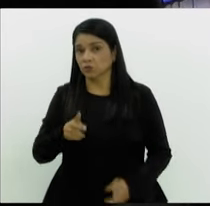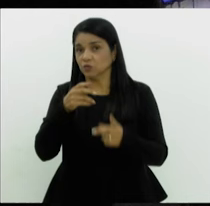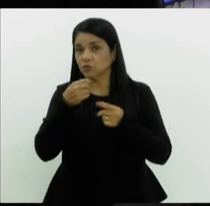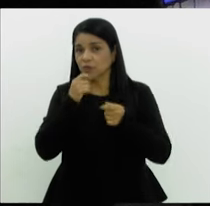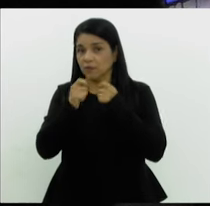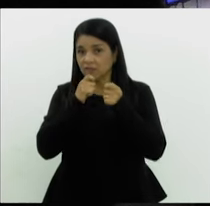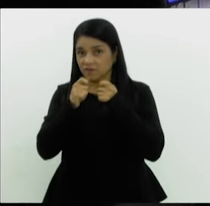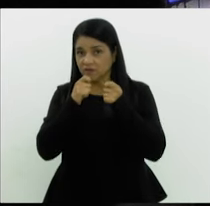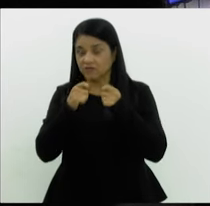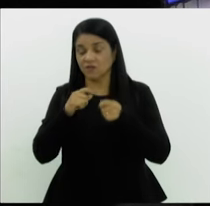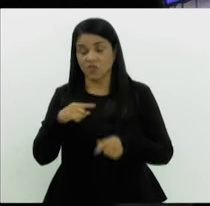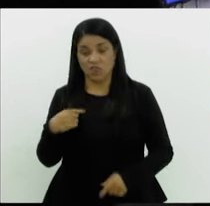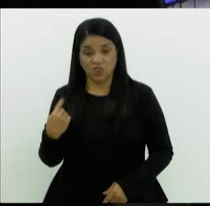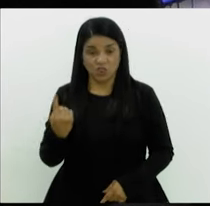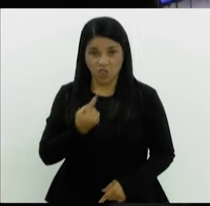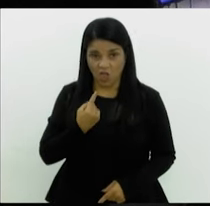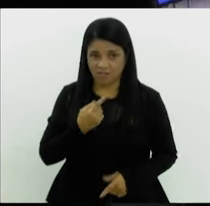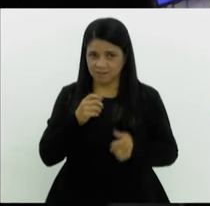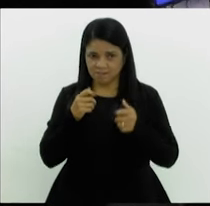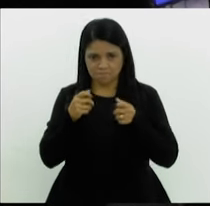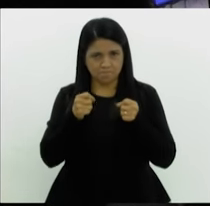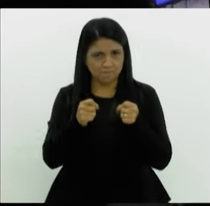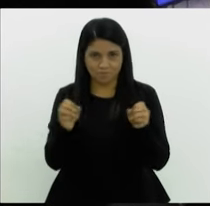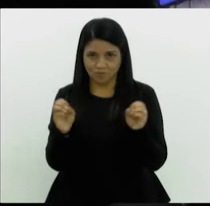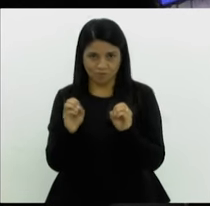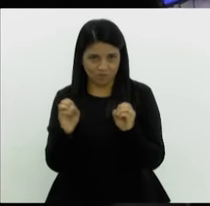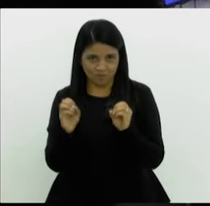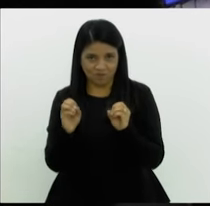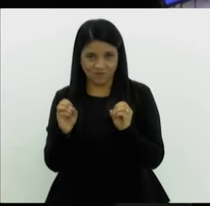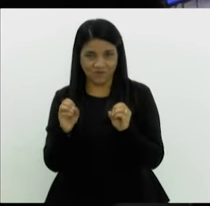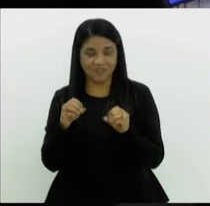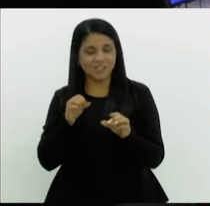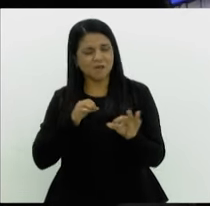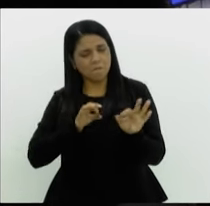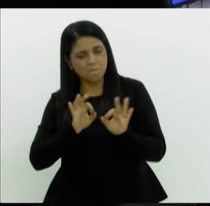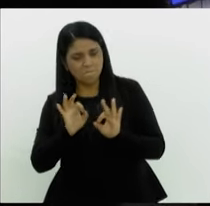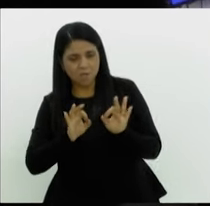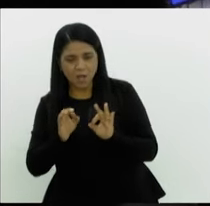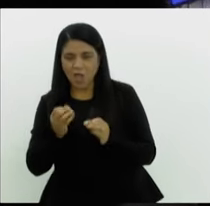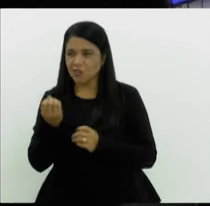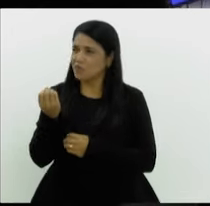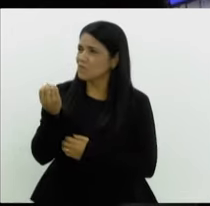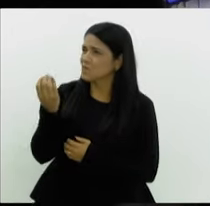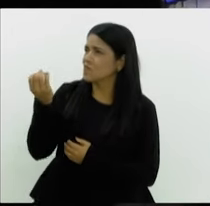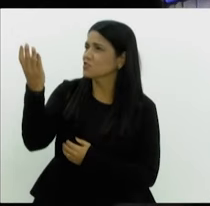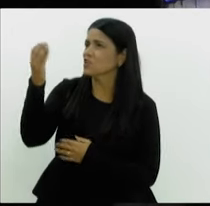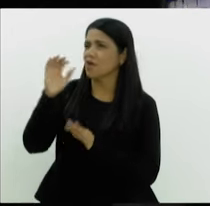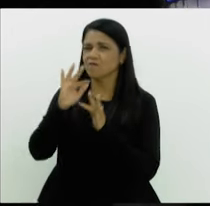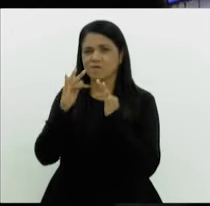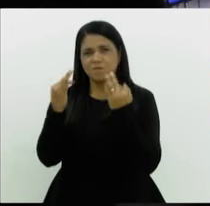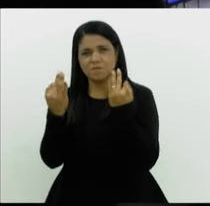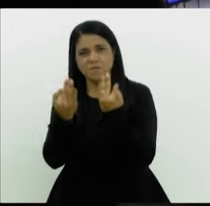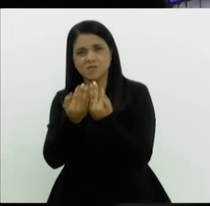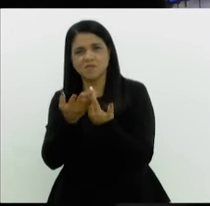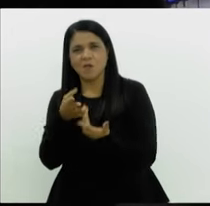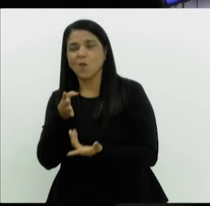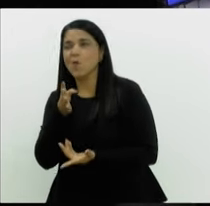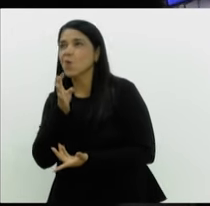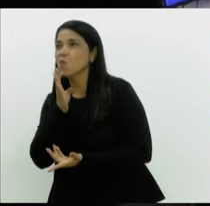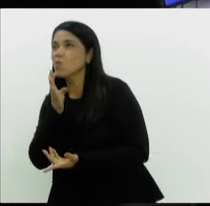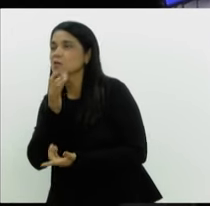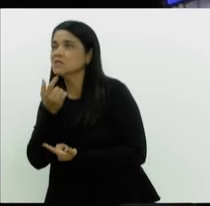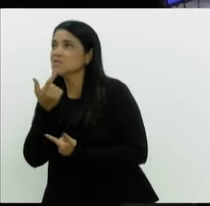que não somos presos, a gente faz planos de viajar com a família, conhecer um